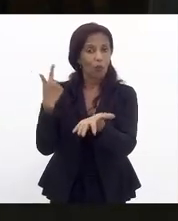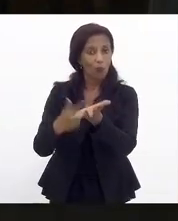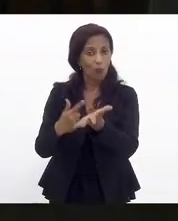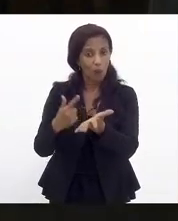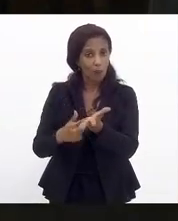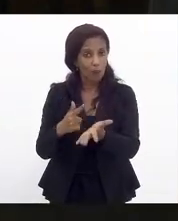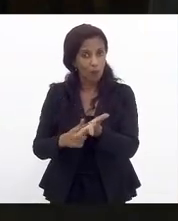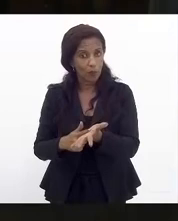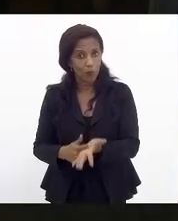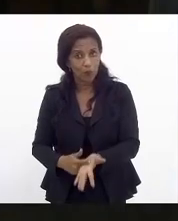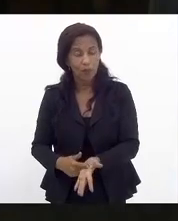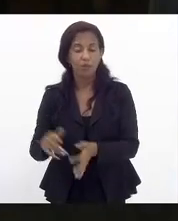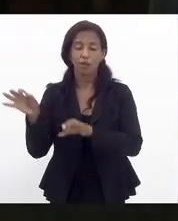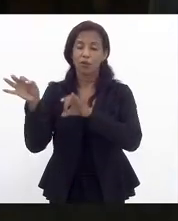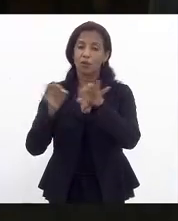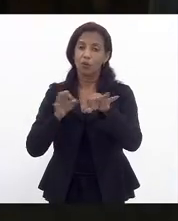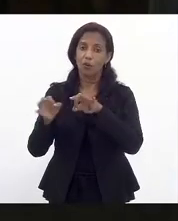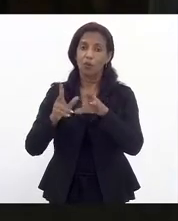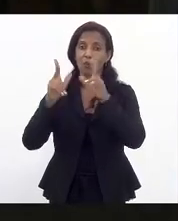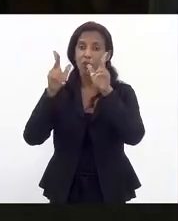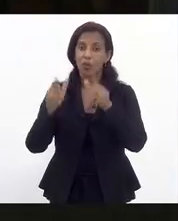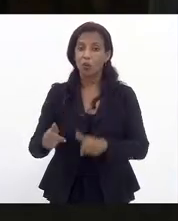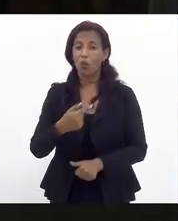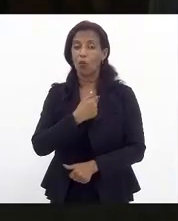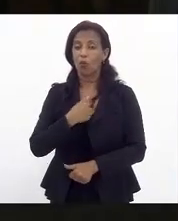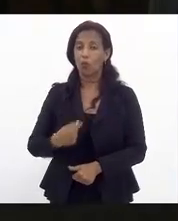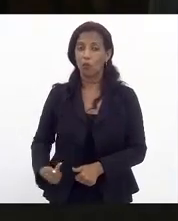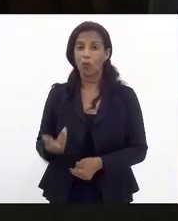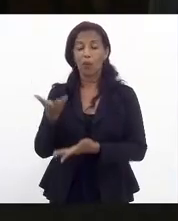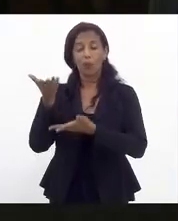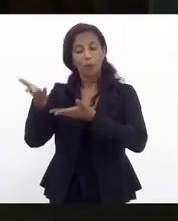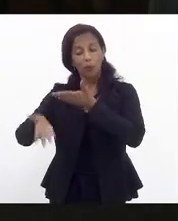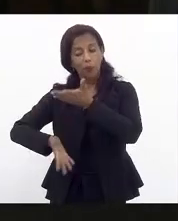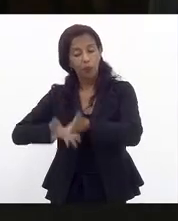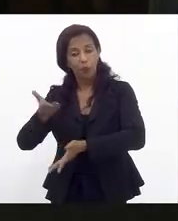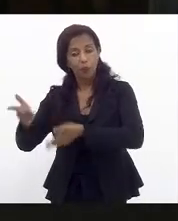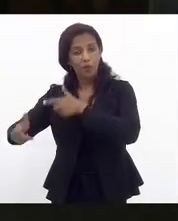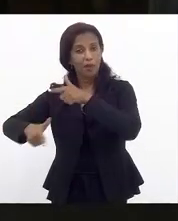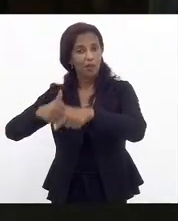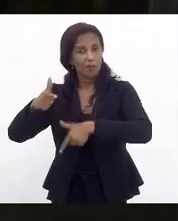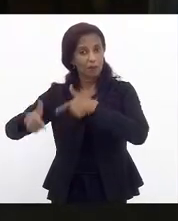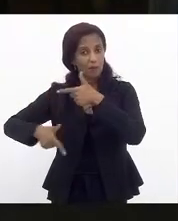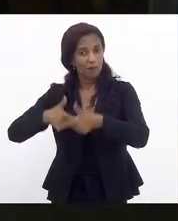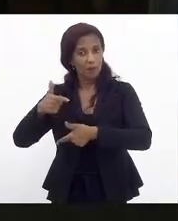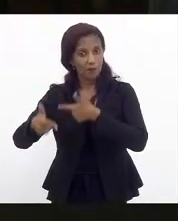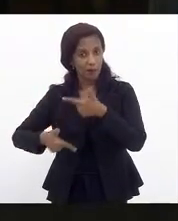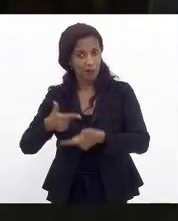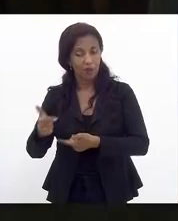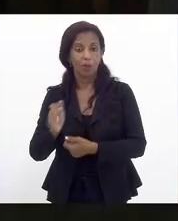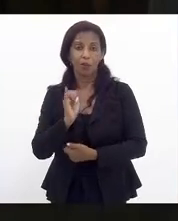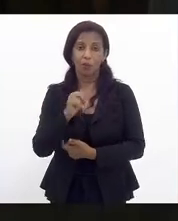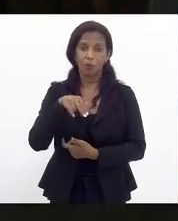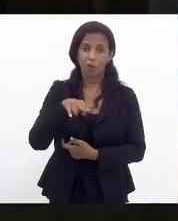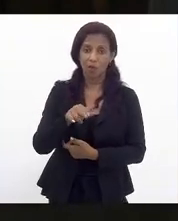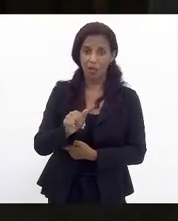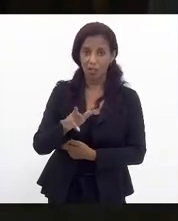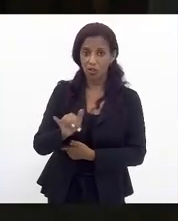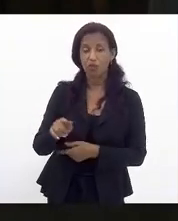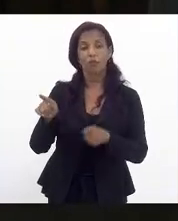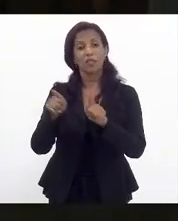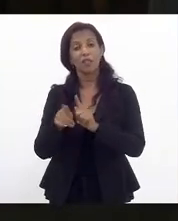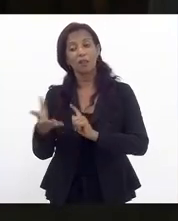liderança conforme acordo do governador para os servidores na ativa para os inativos e